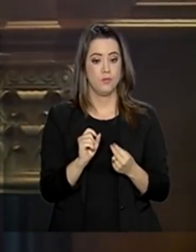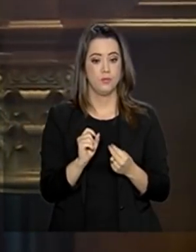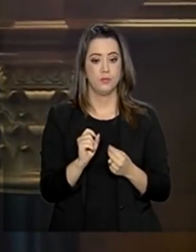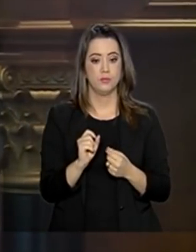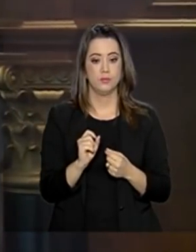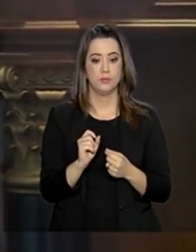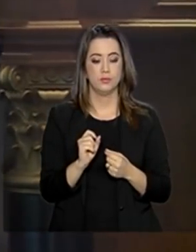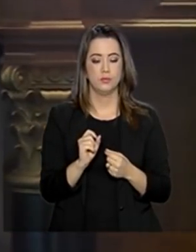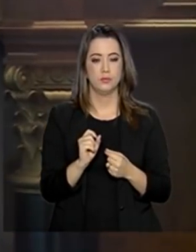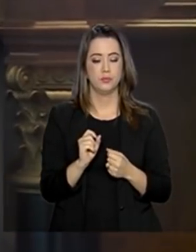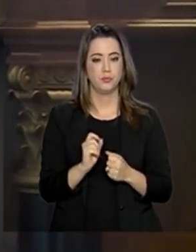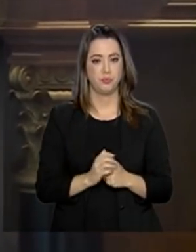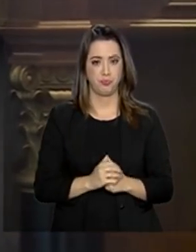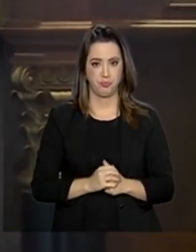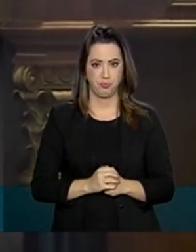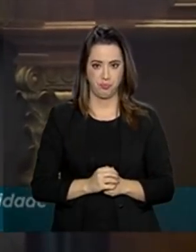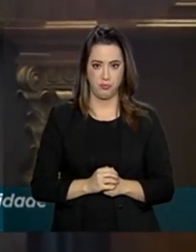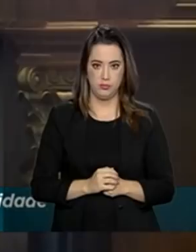de forma